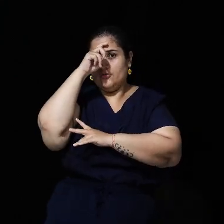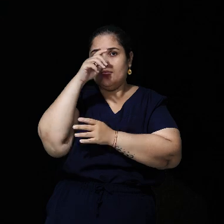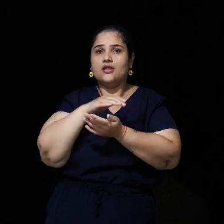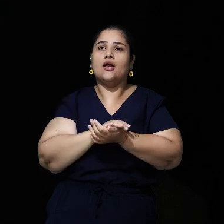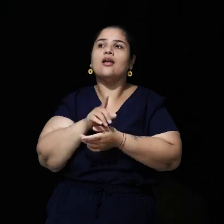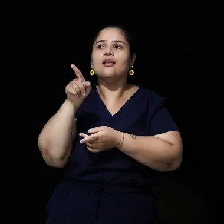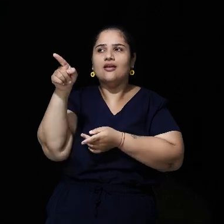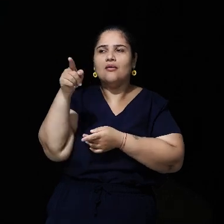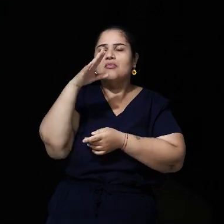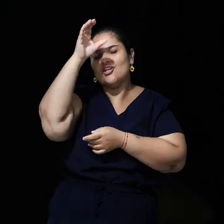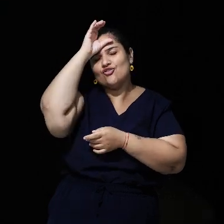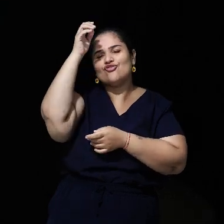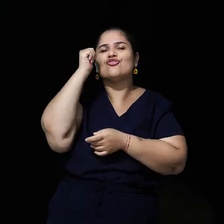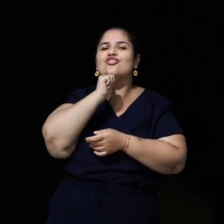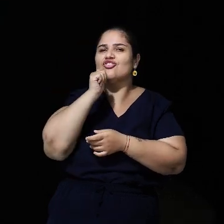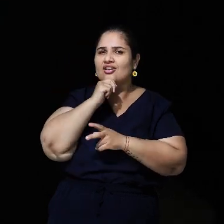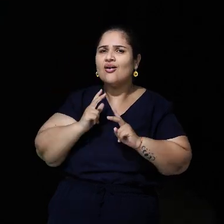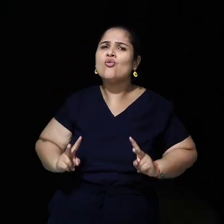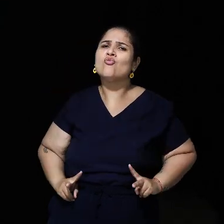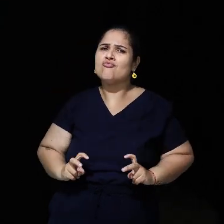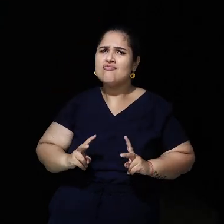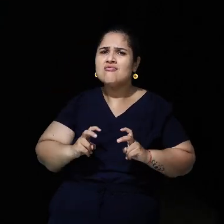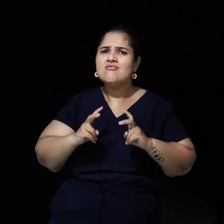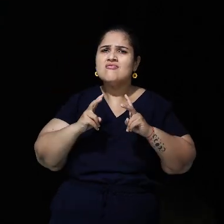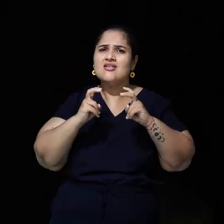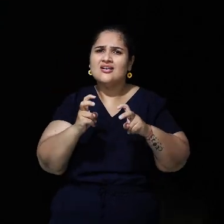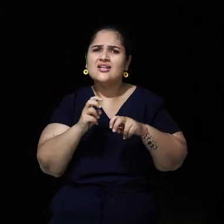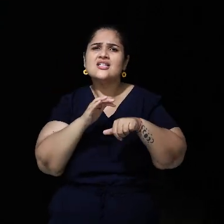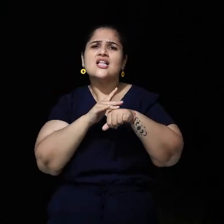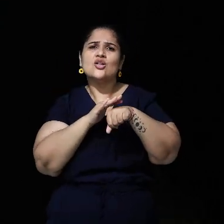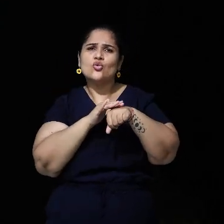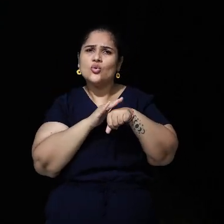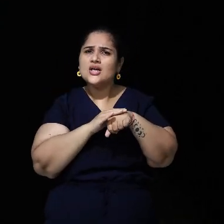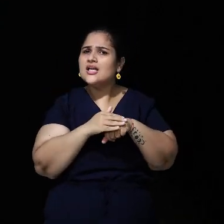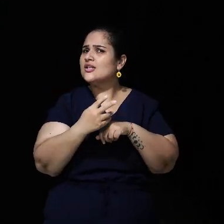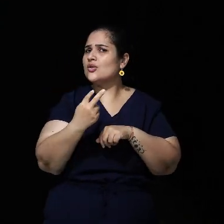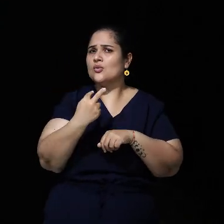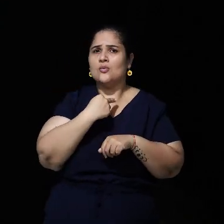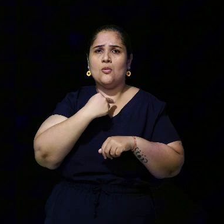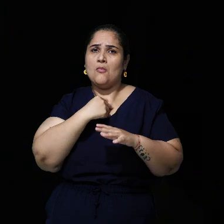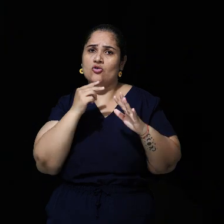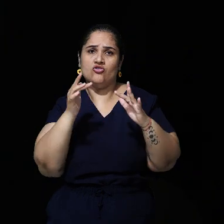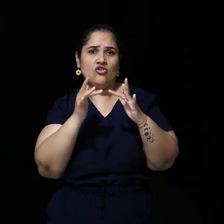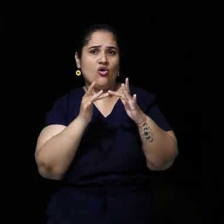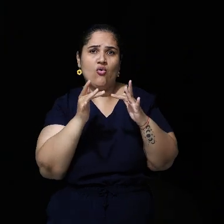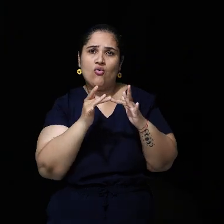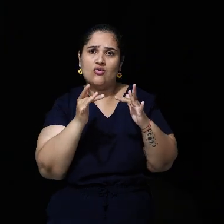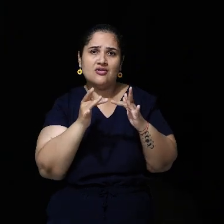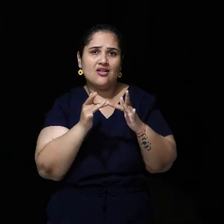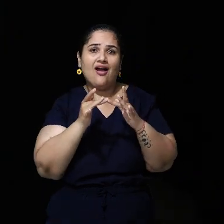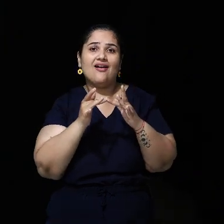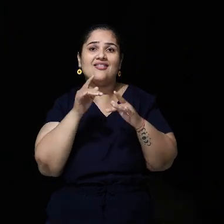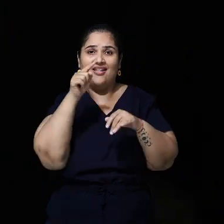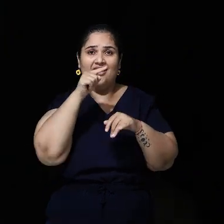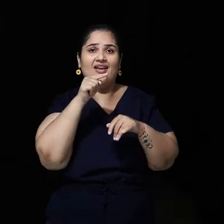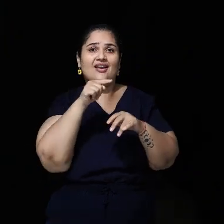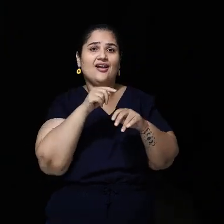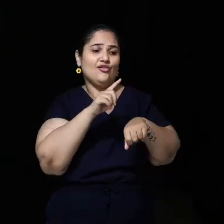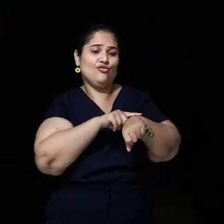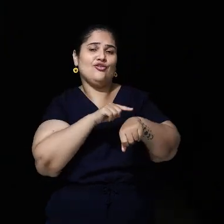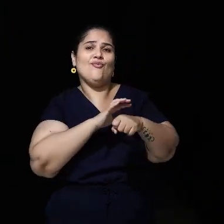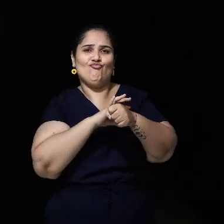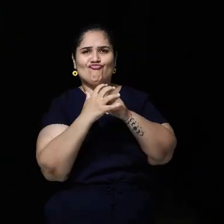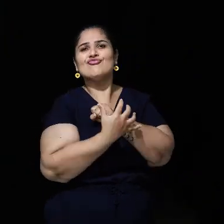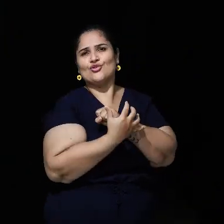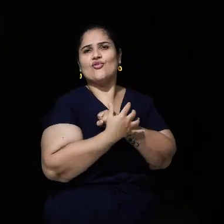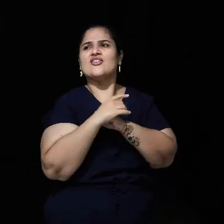com câncer, não podendo ter contato com quase ninguém, que naquele tempo era negócio de Covid, ela saiu